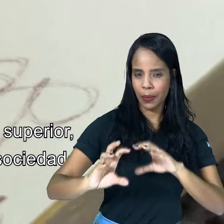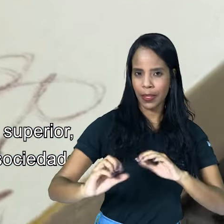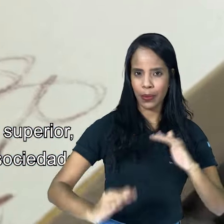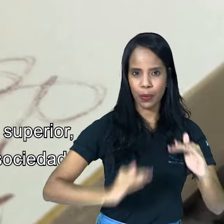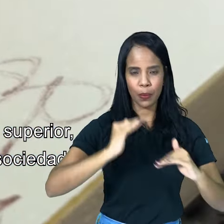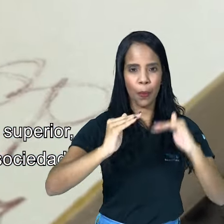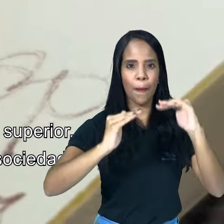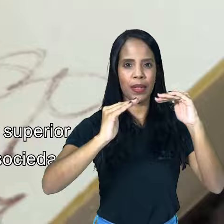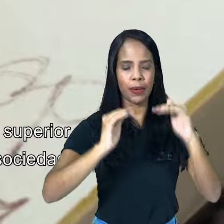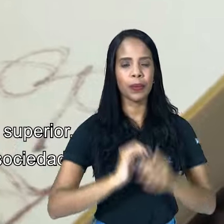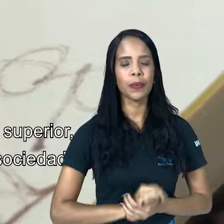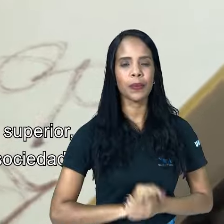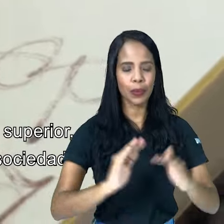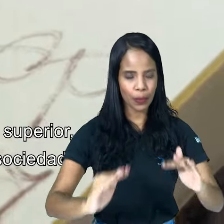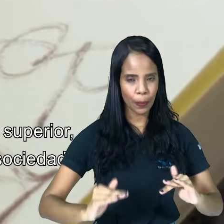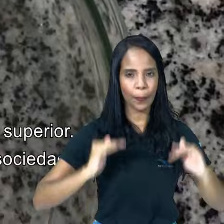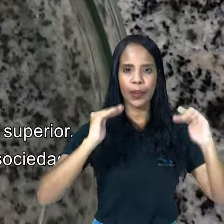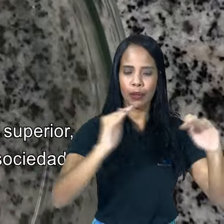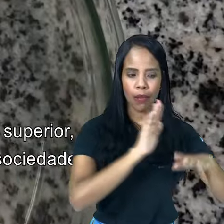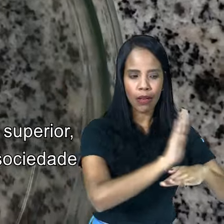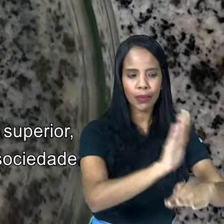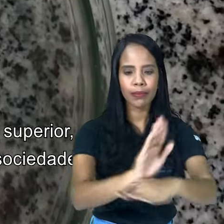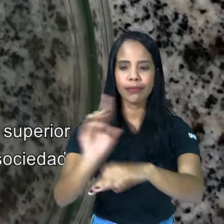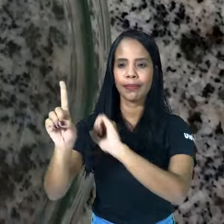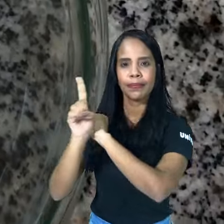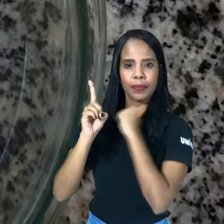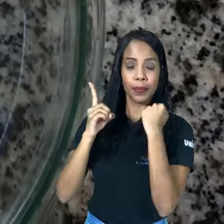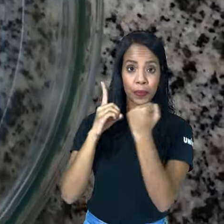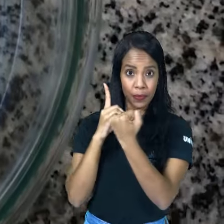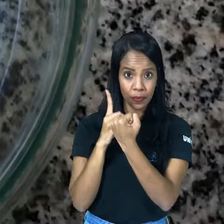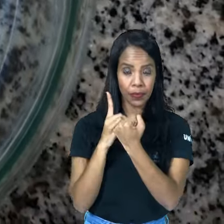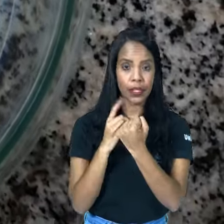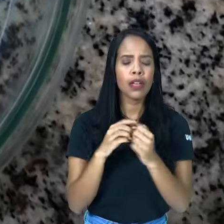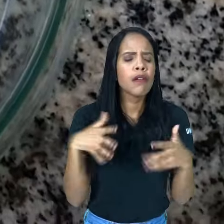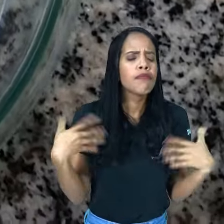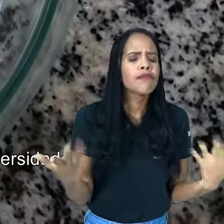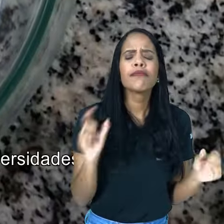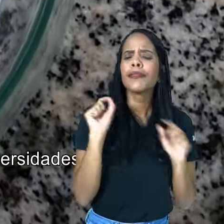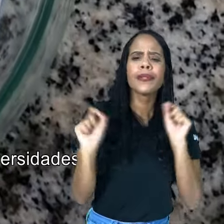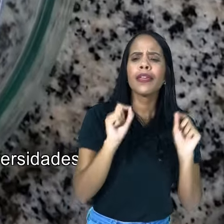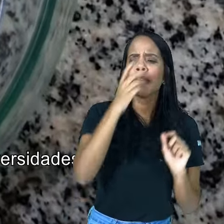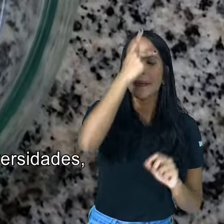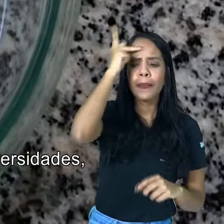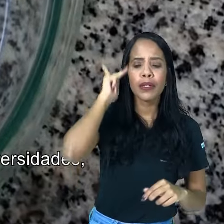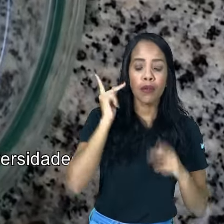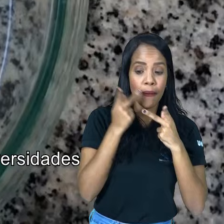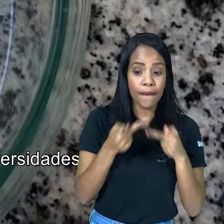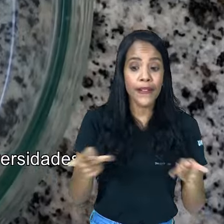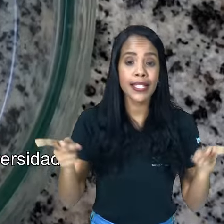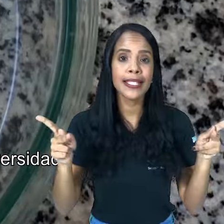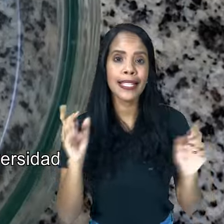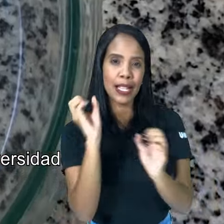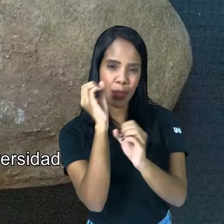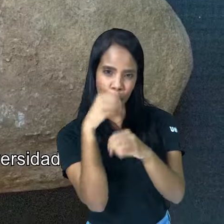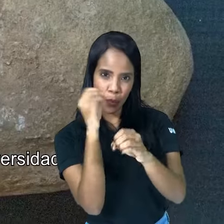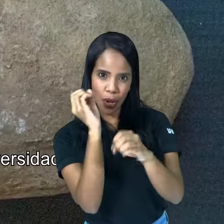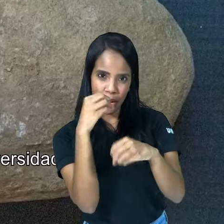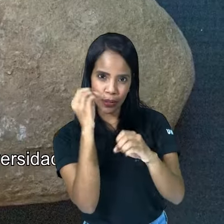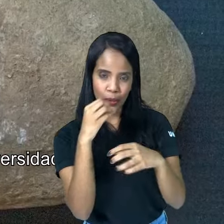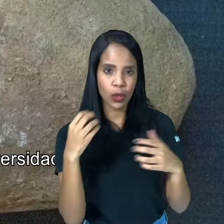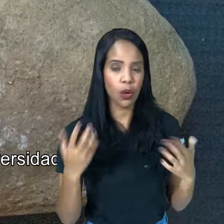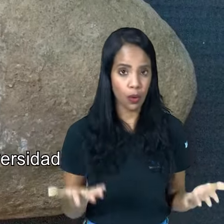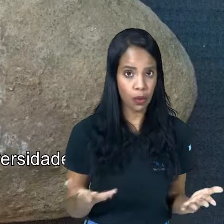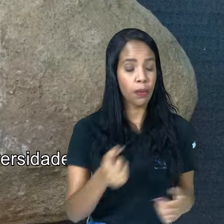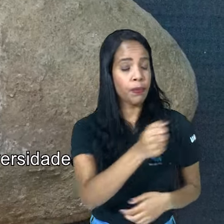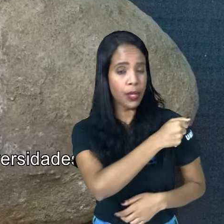contribuindo assim com a capacitação de diversos setores da sociedade. E quem visita esse laboratório? Além dos professores, discentes